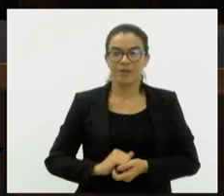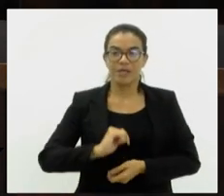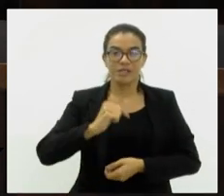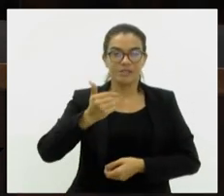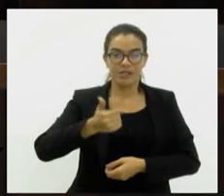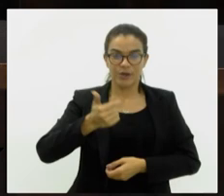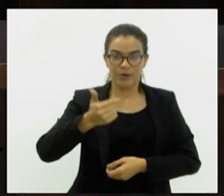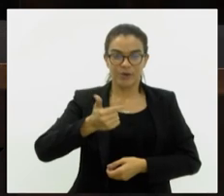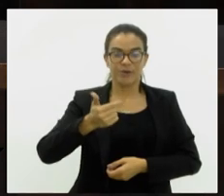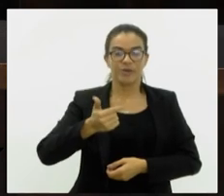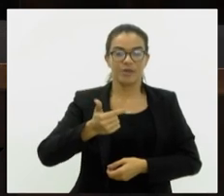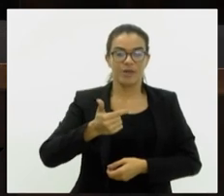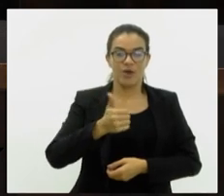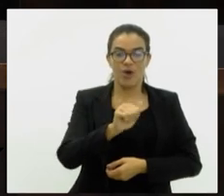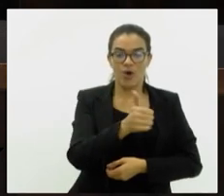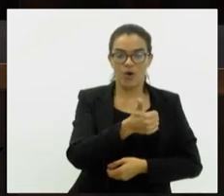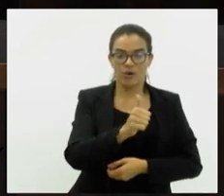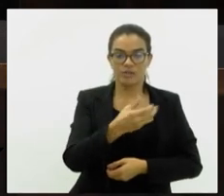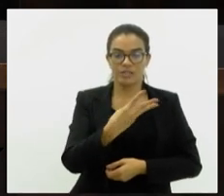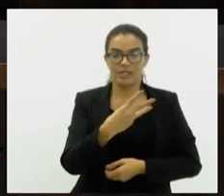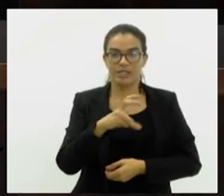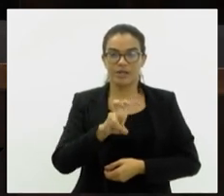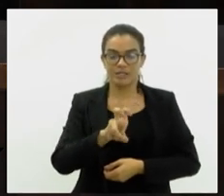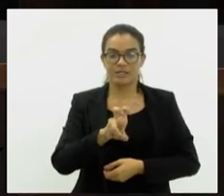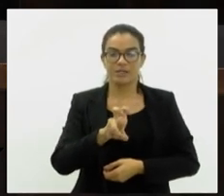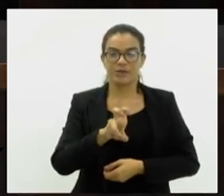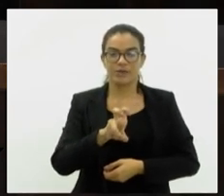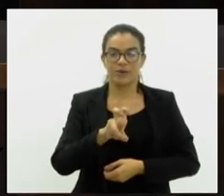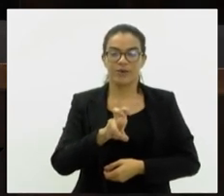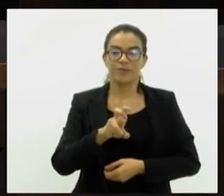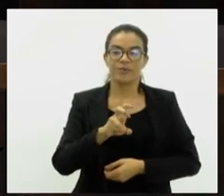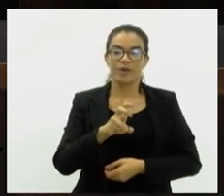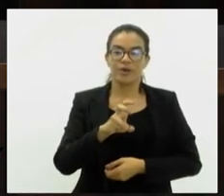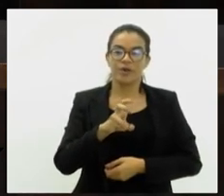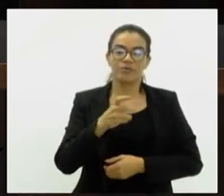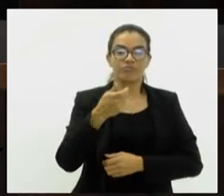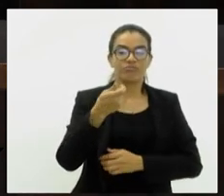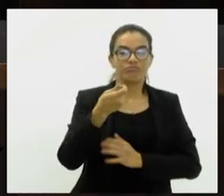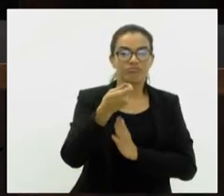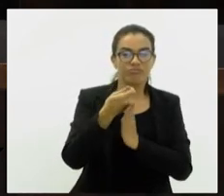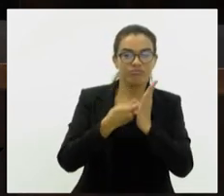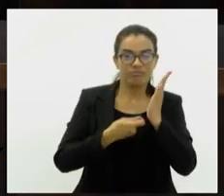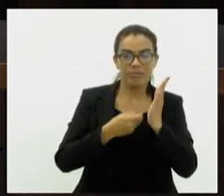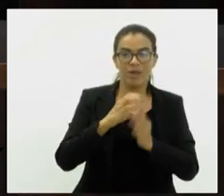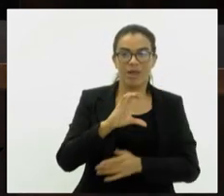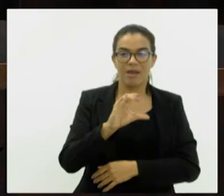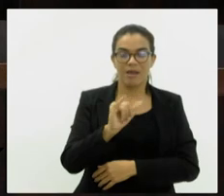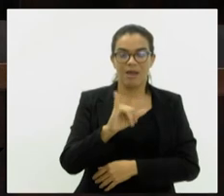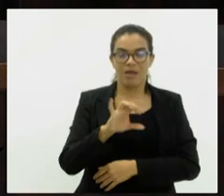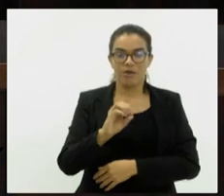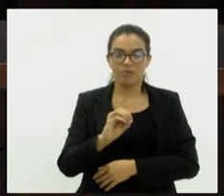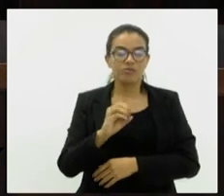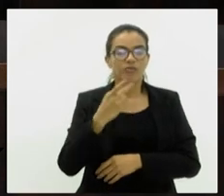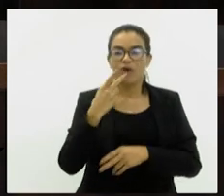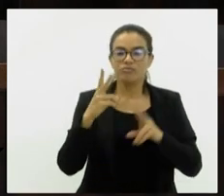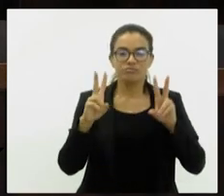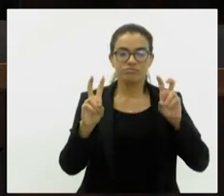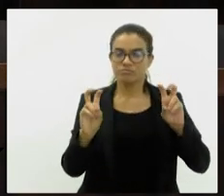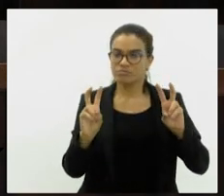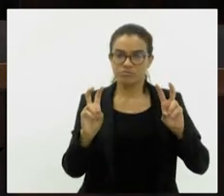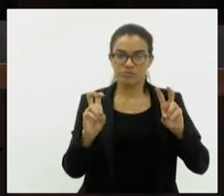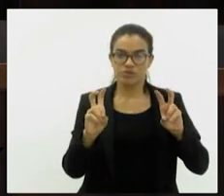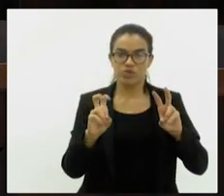discussão, projeto de lei 1135 de 2023, de autoria do deputado Cláudio Caiado, que dispõe sobre